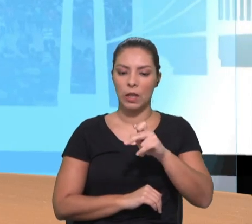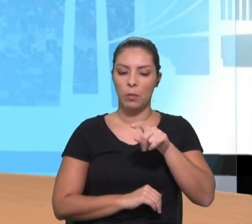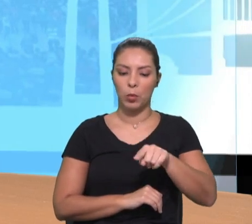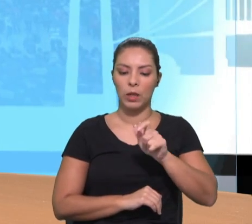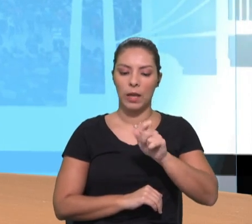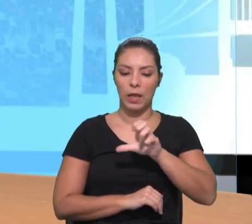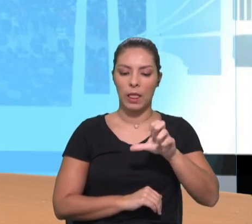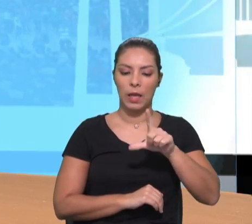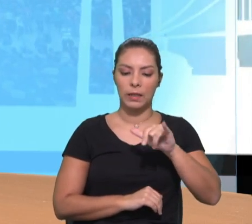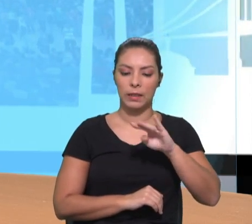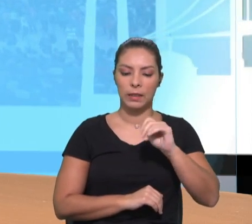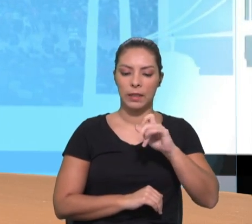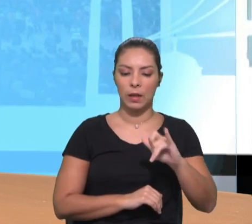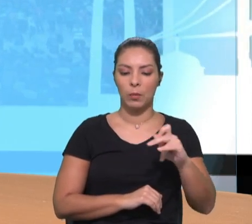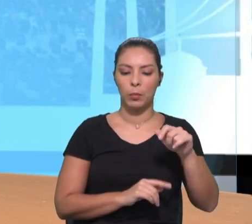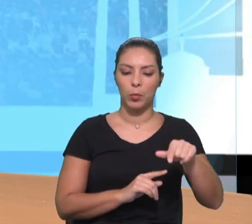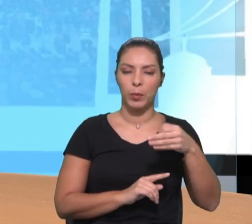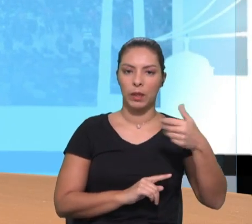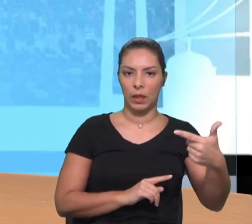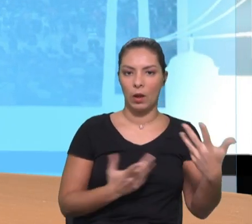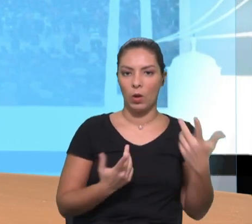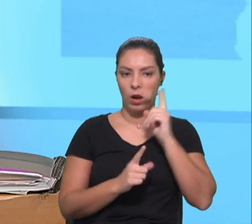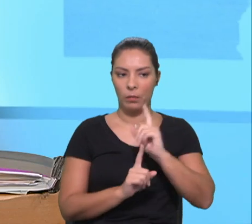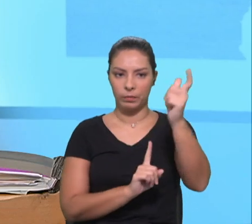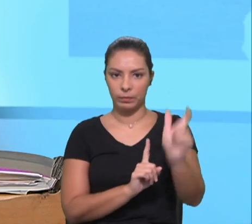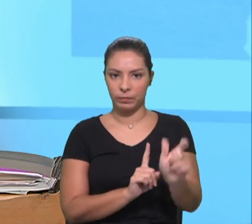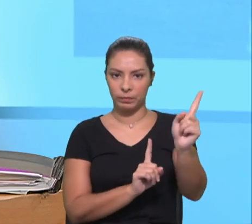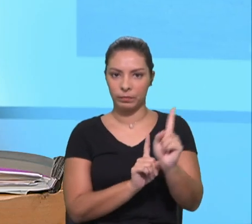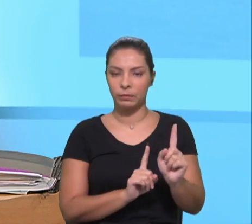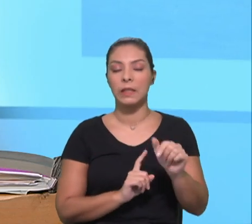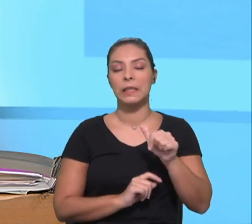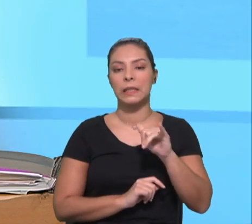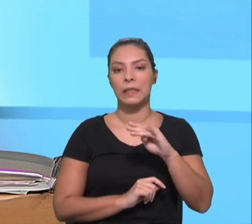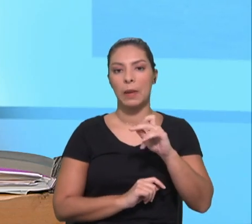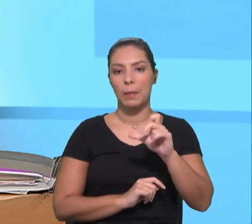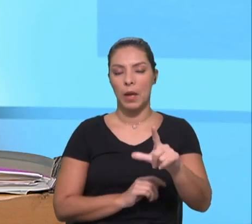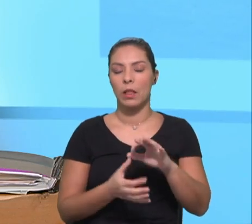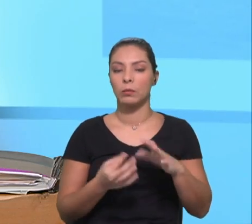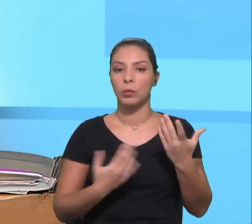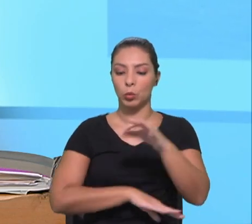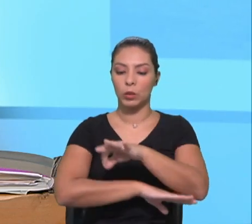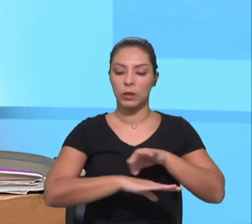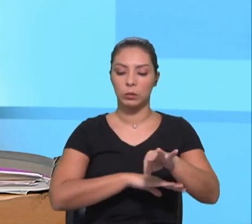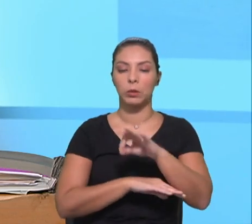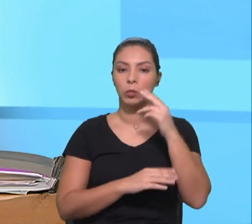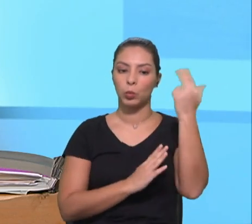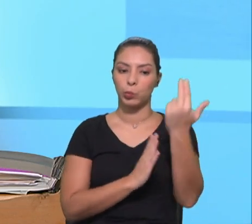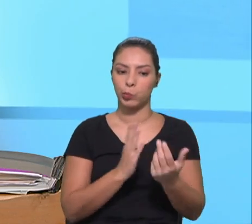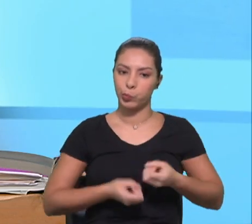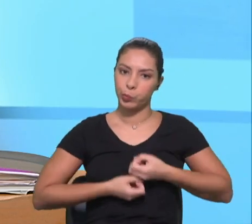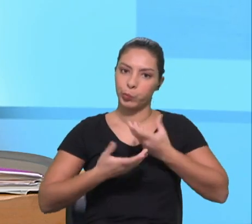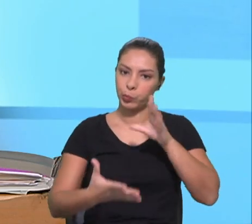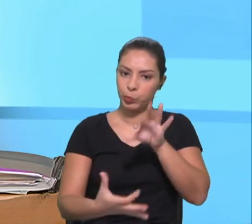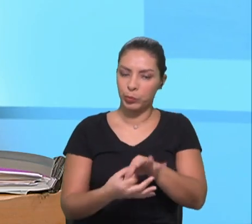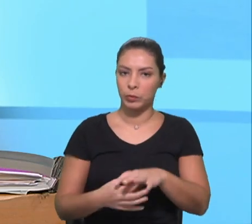agência.eclésia.pt. Olhamos agora na presença de Isabel Alçada Cardoso para a Jornada Nacional de Arquitetura e Artes para a Liturgia. Boa